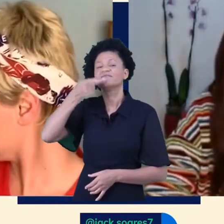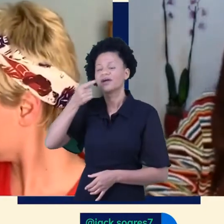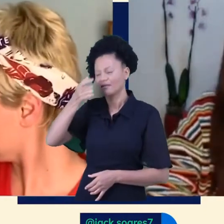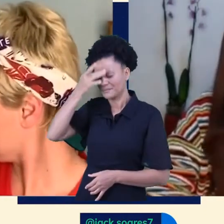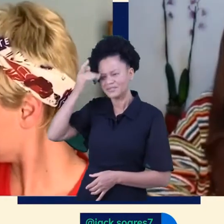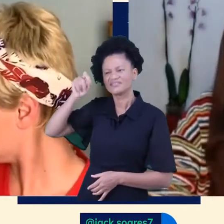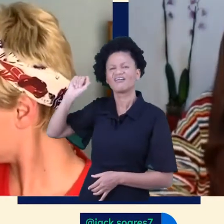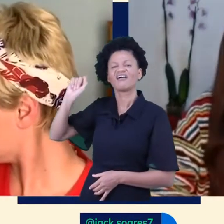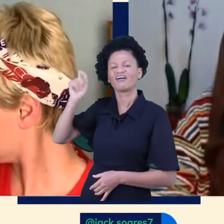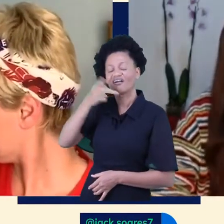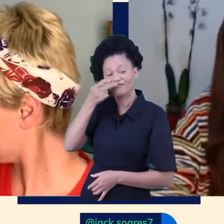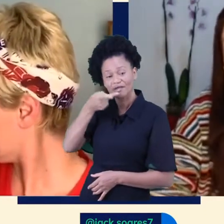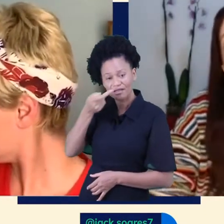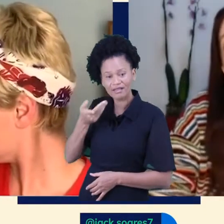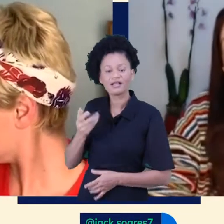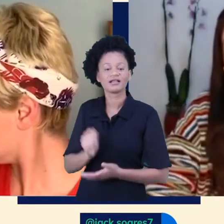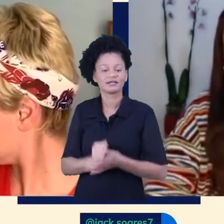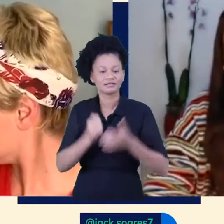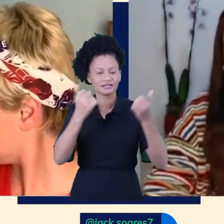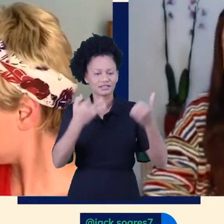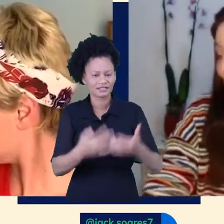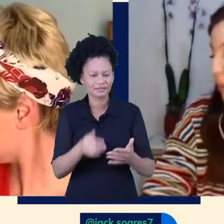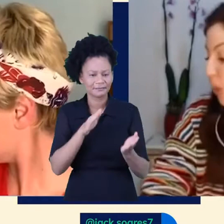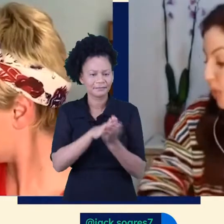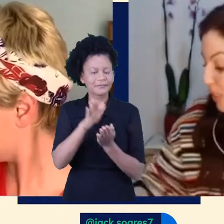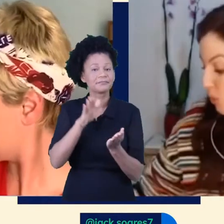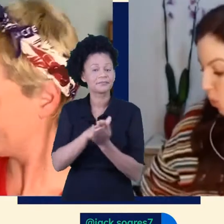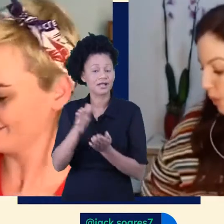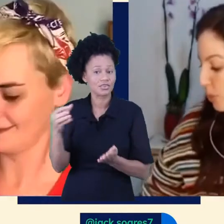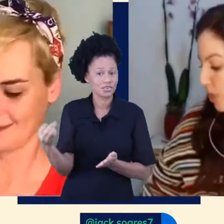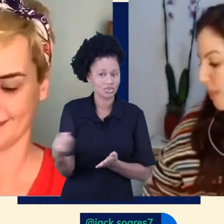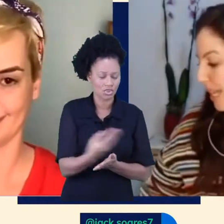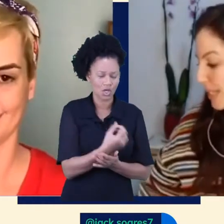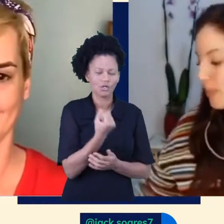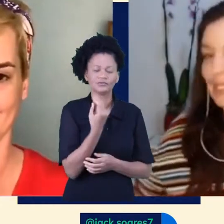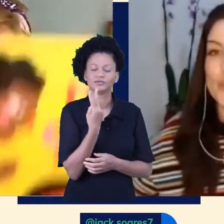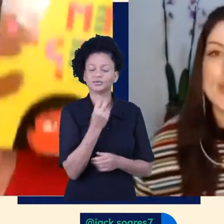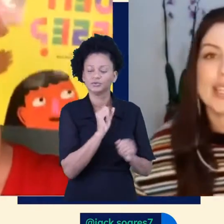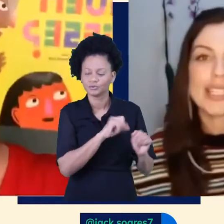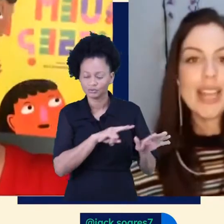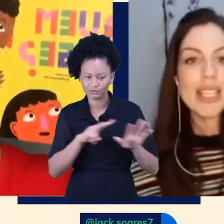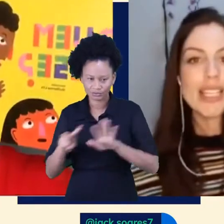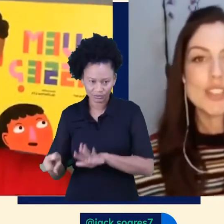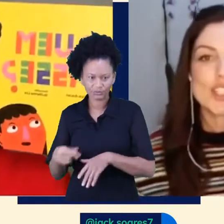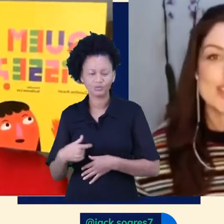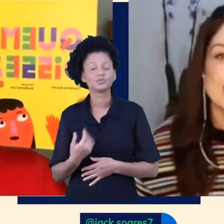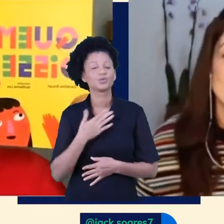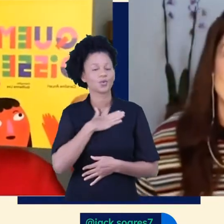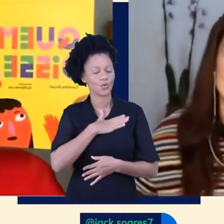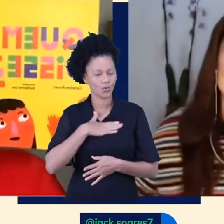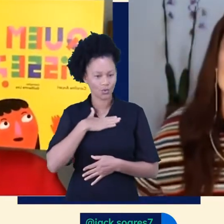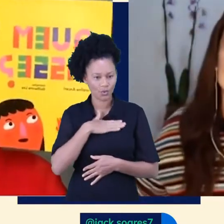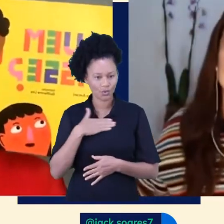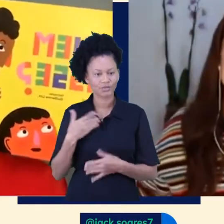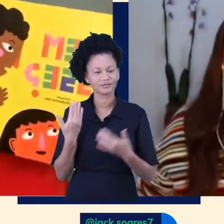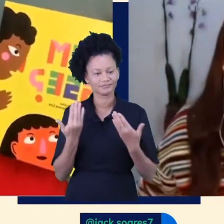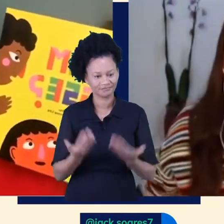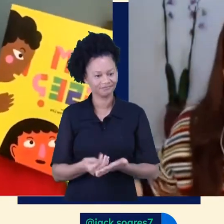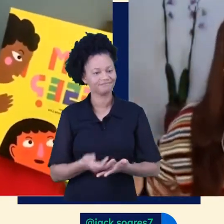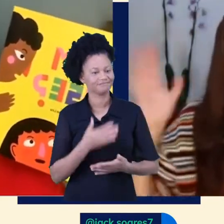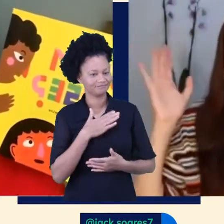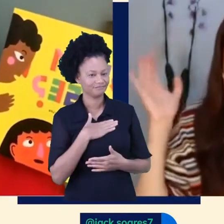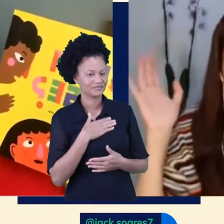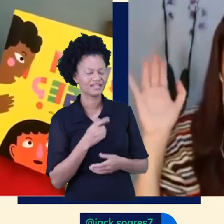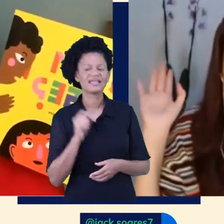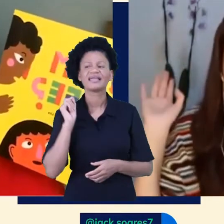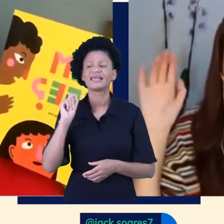publicação, saiu faz umas 2 semanas. É um livro que eu tô gostando muito de trabalhar, também tem o meu aqui, tá? Quem Disse. Gente, tem um monte